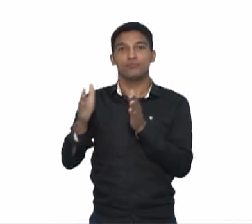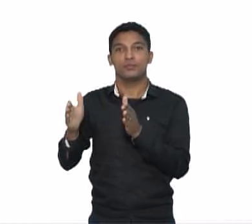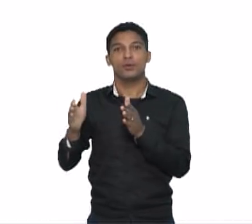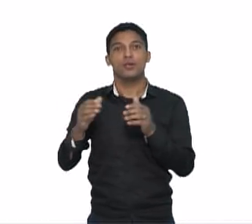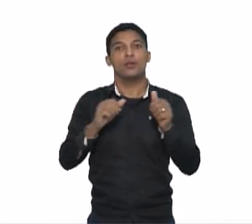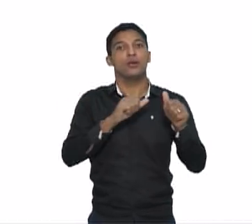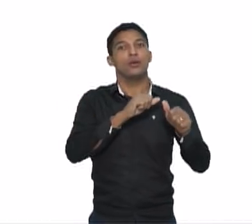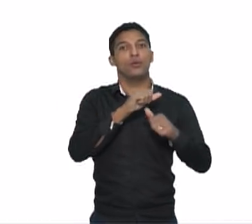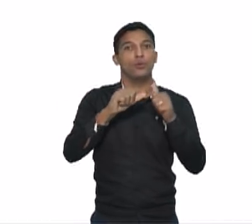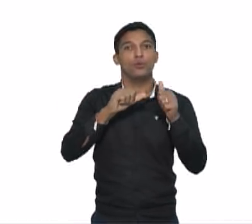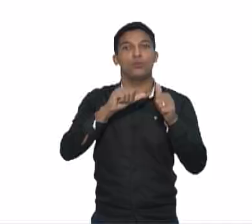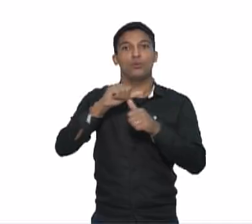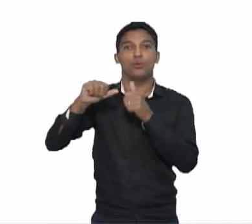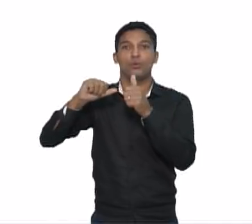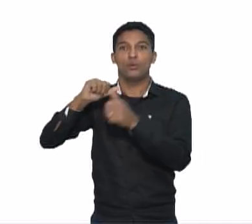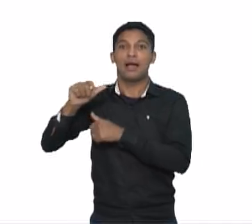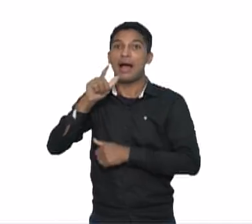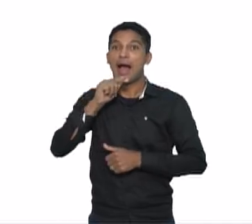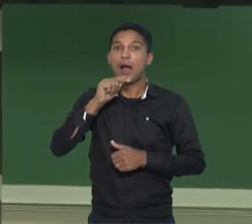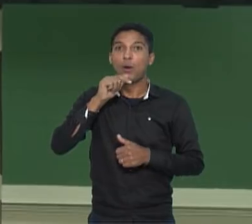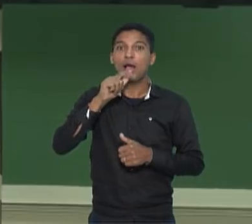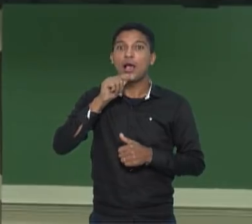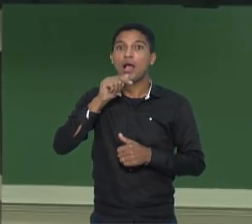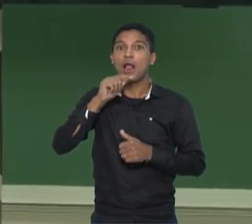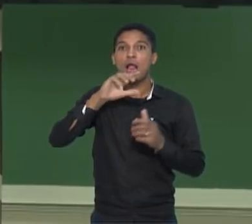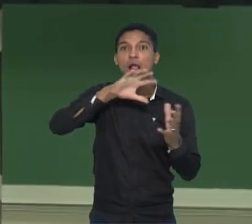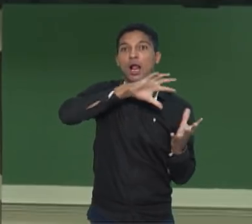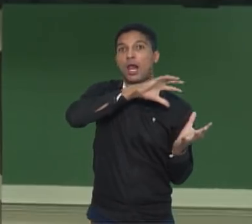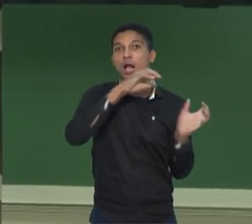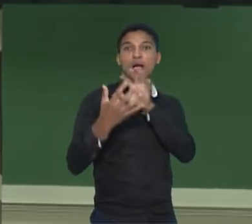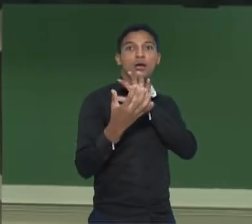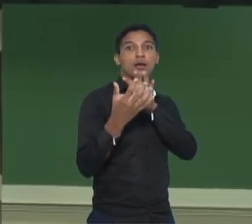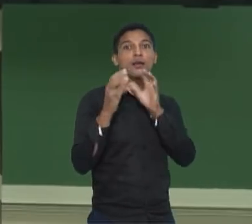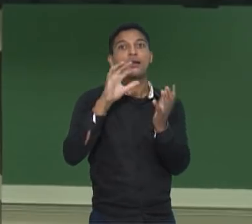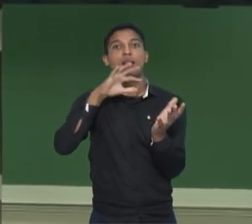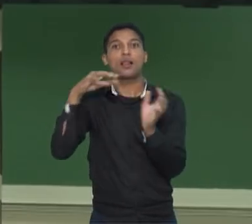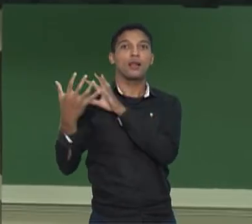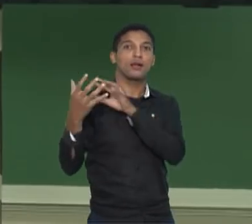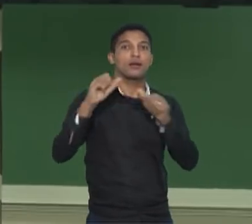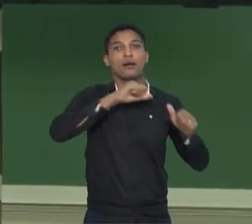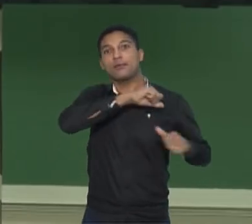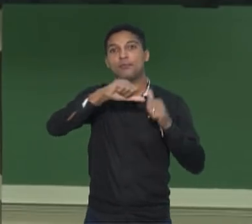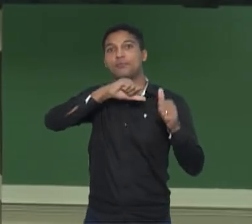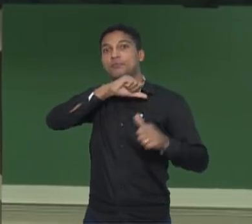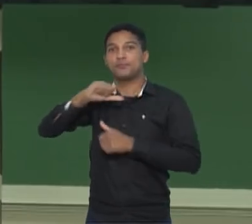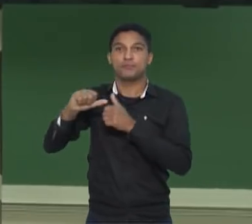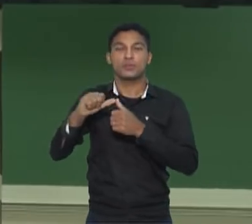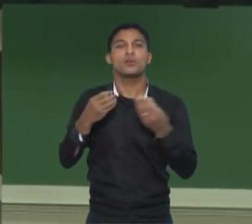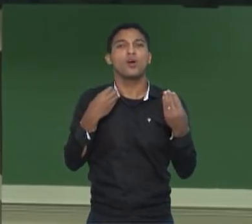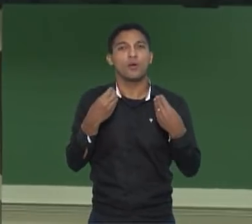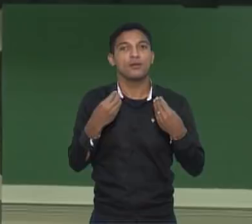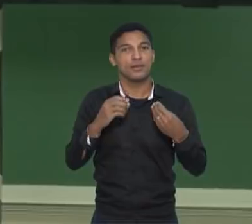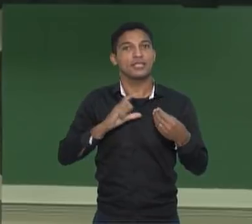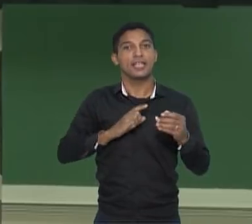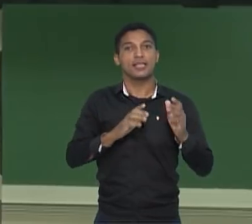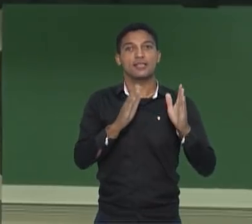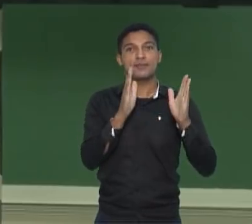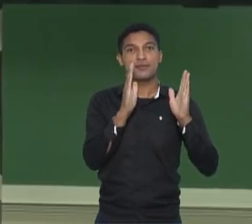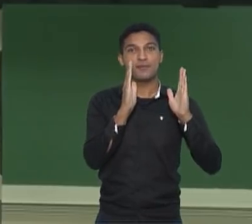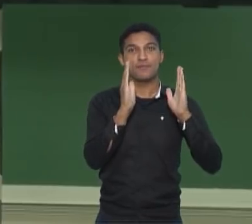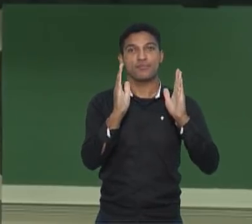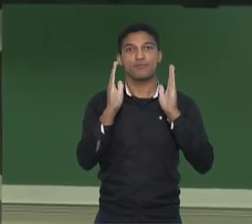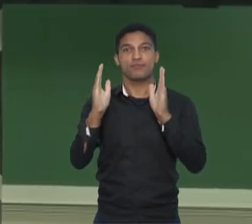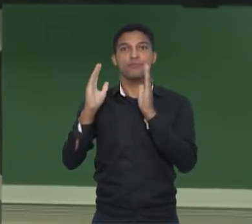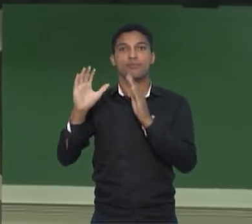planeta. Então, a água que está presente em nosso planeta, ela vai passar por fases,